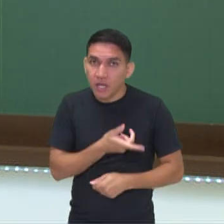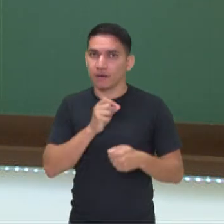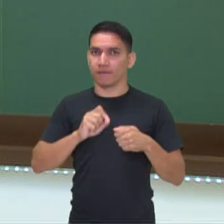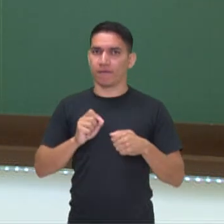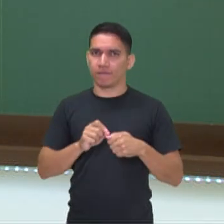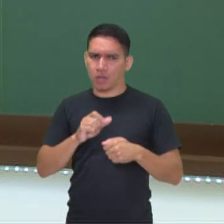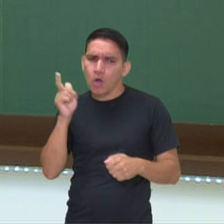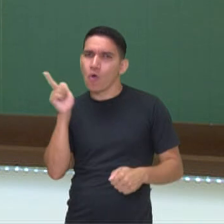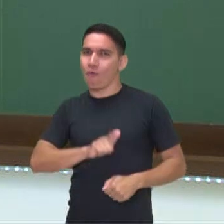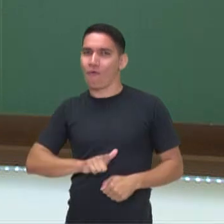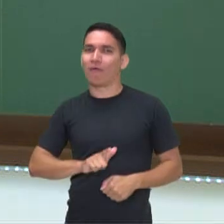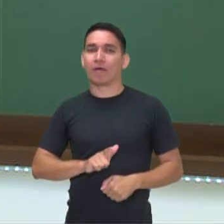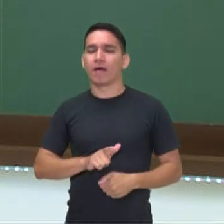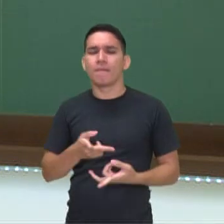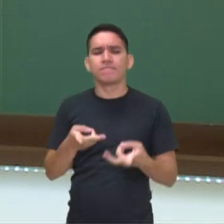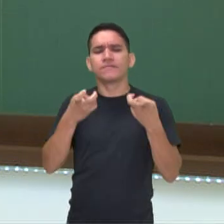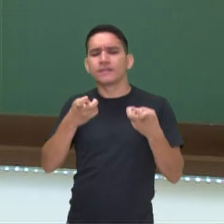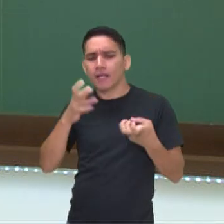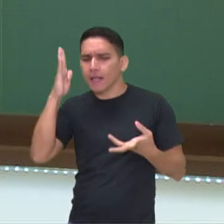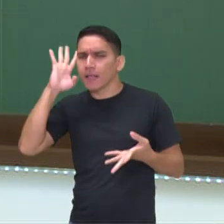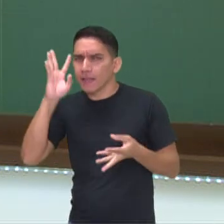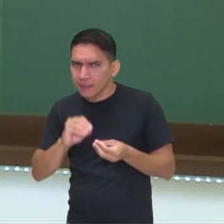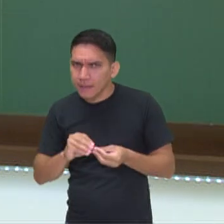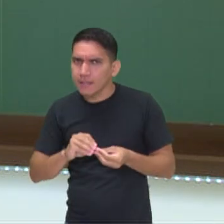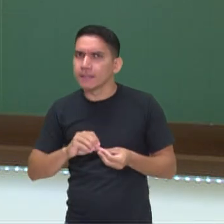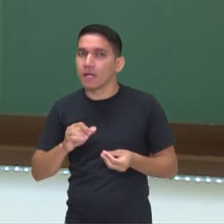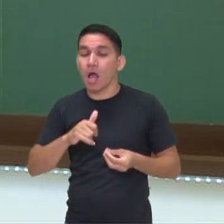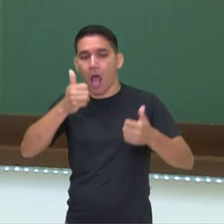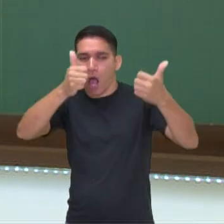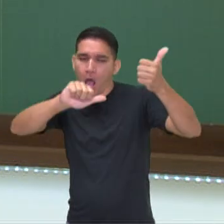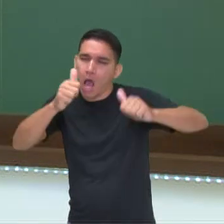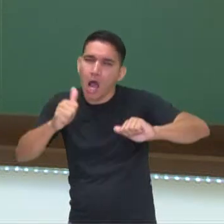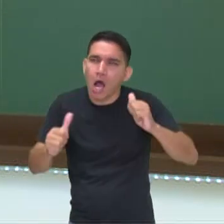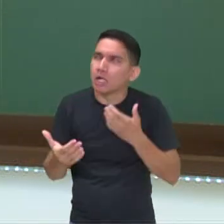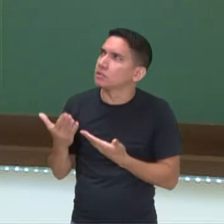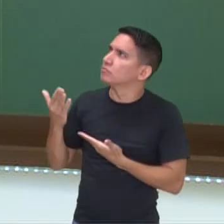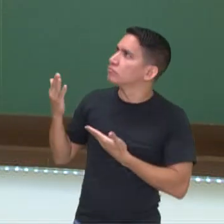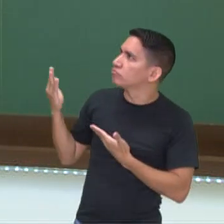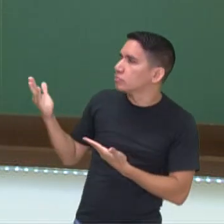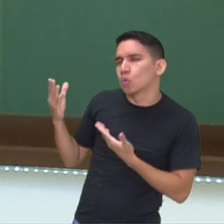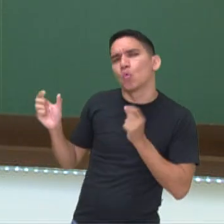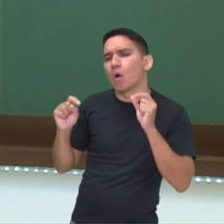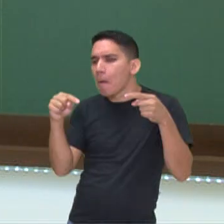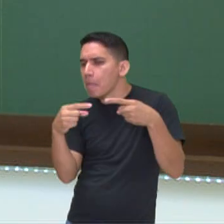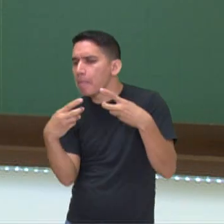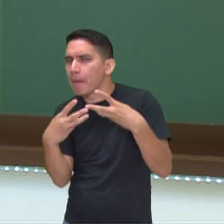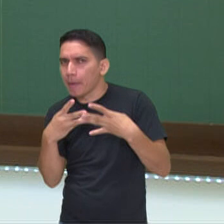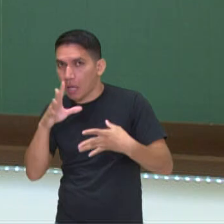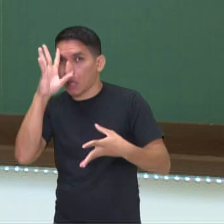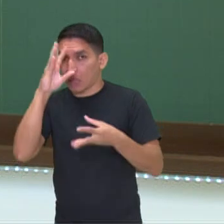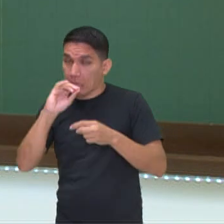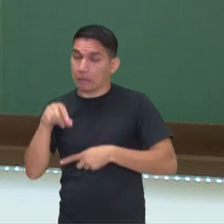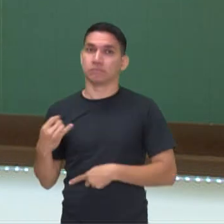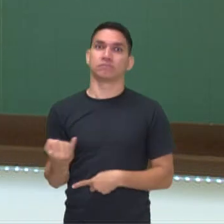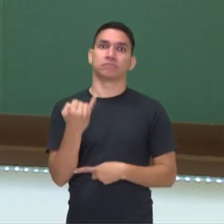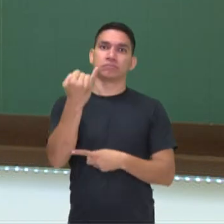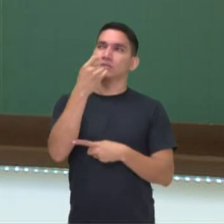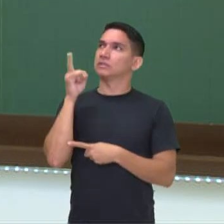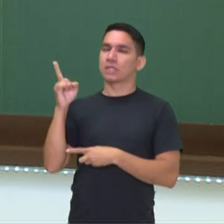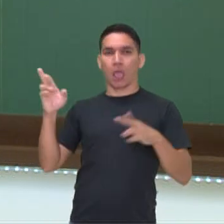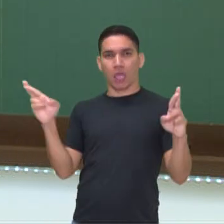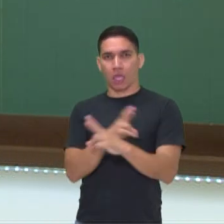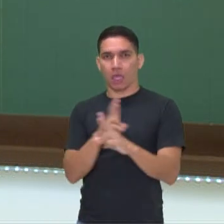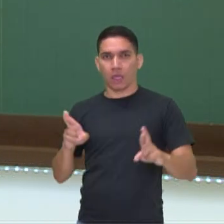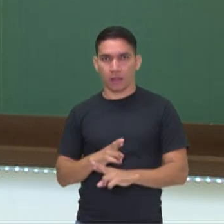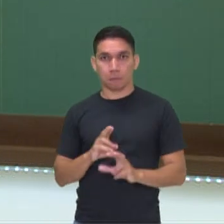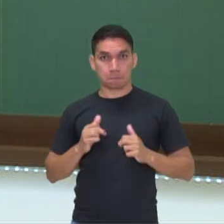se você entendeu. Tenta refazê-lo, analisa, né, aqui no material, veja o que vocês entenderam, tá bom? É bem importante essa relação aqui,